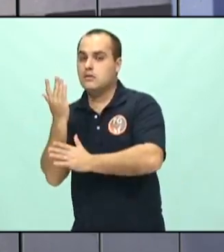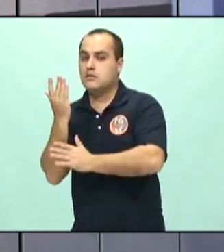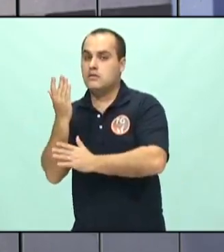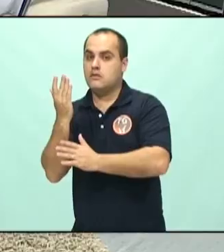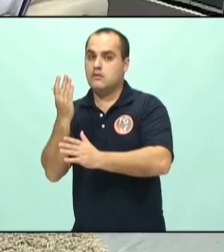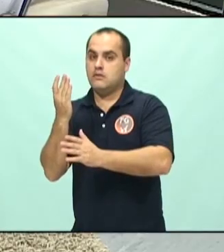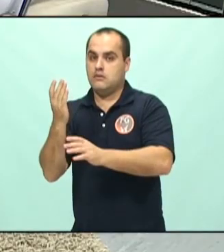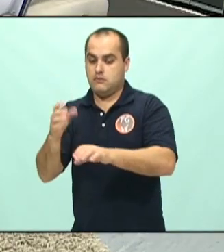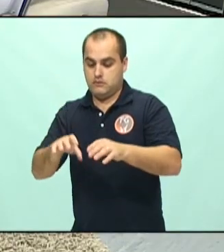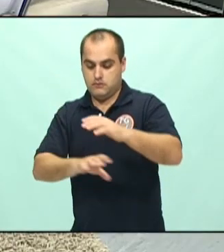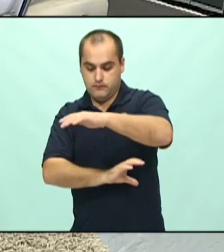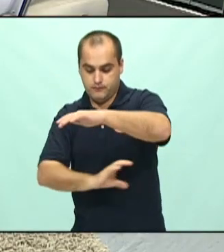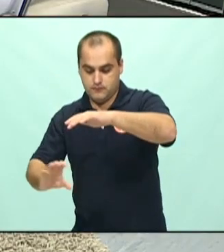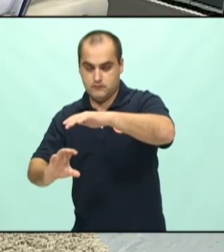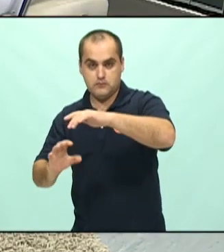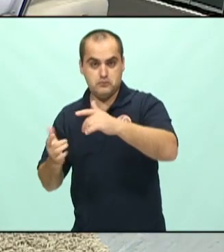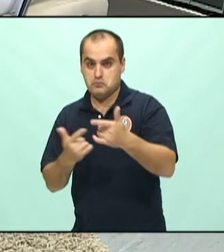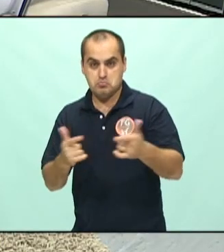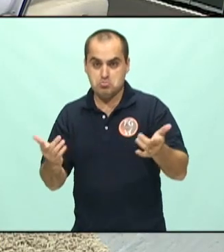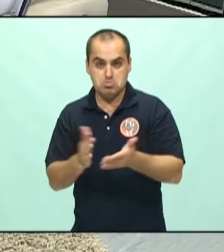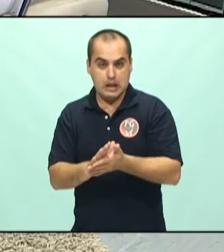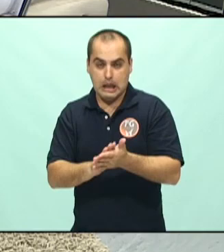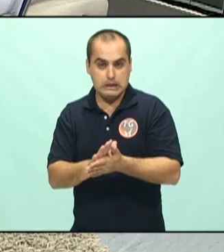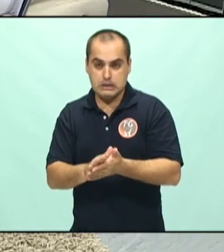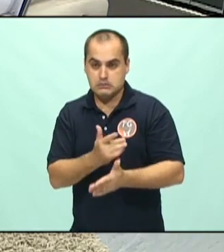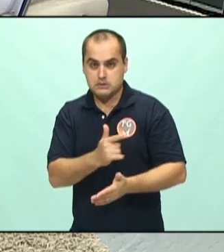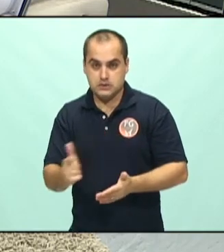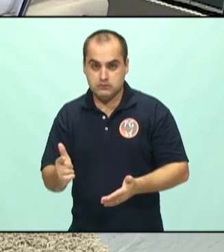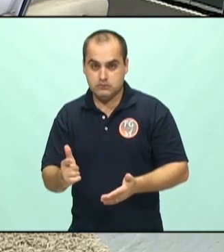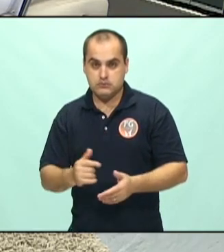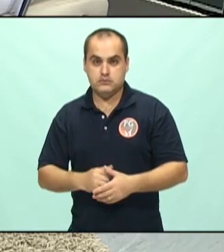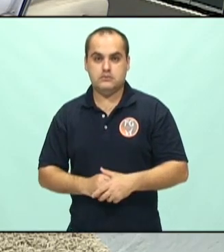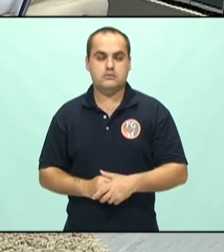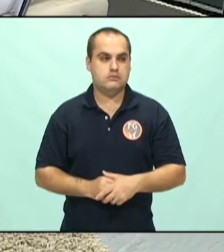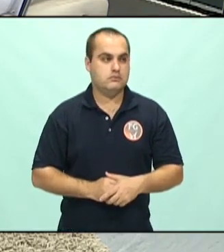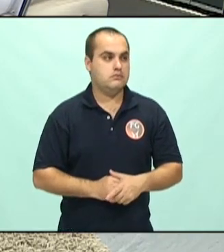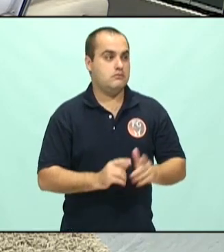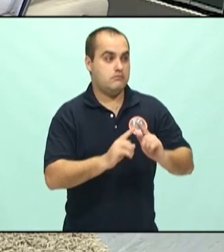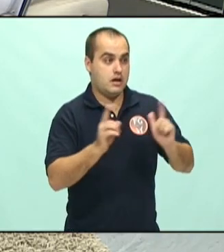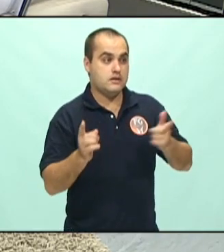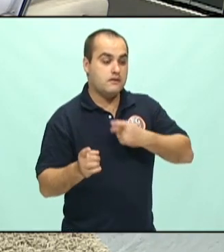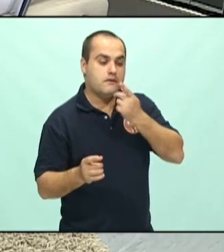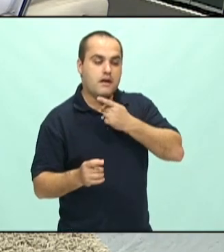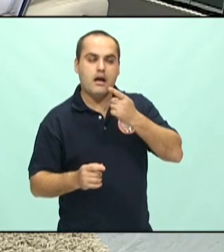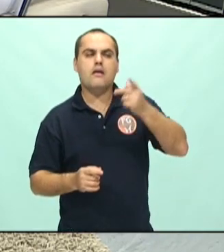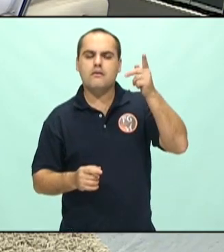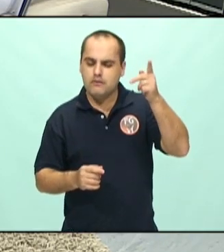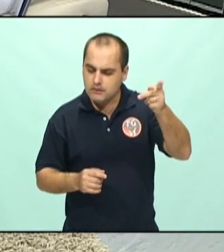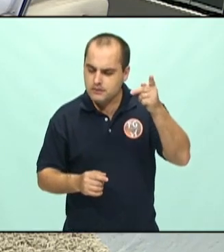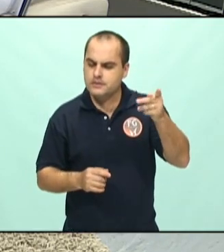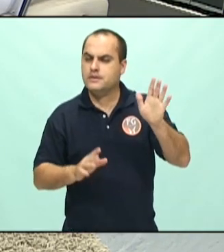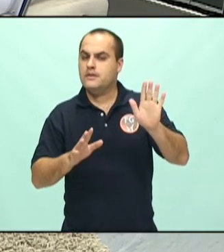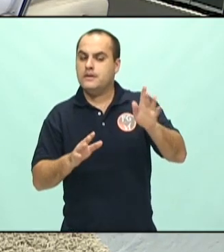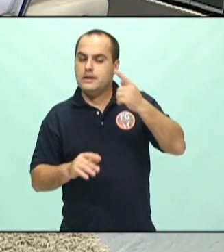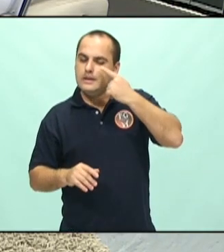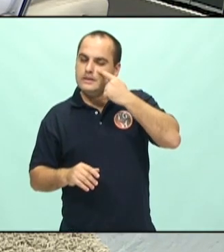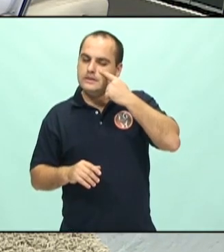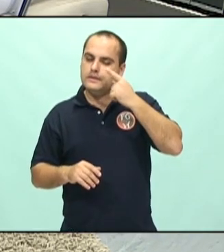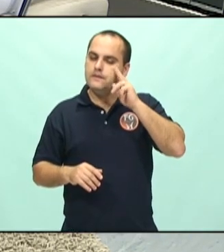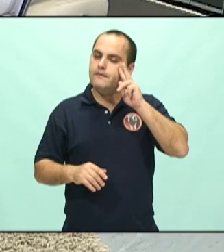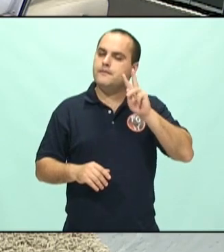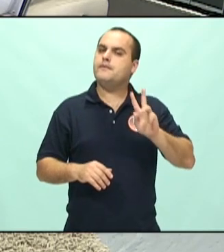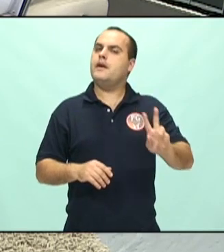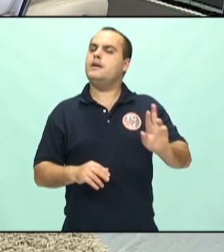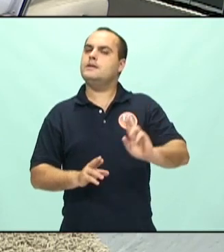um dia não tem mais não funciona mas nada como é mas eu digo ao senhor que é com isso olhar que ele está tendo para a